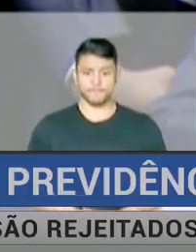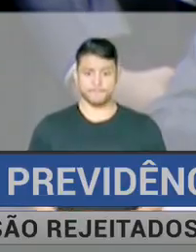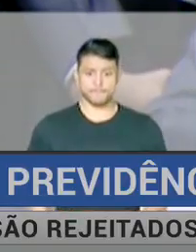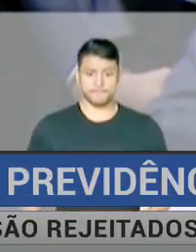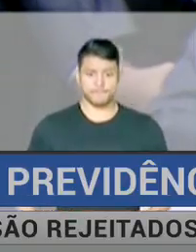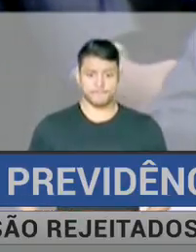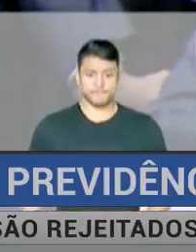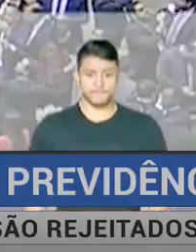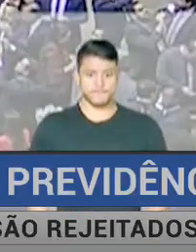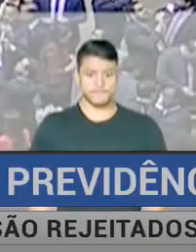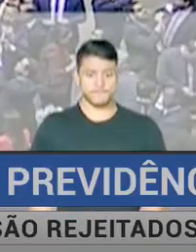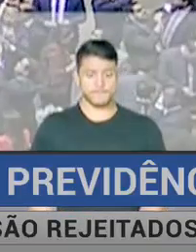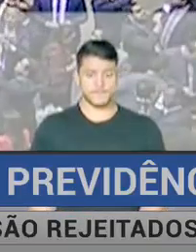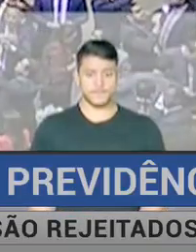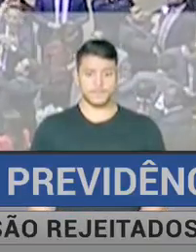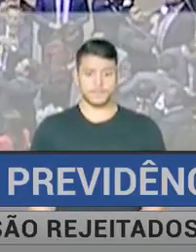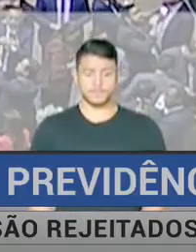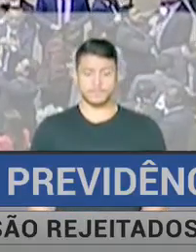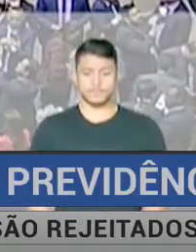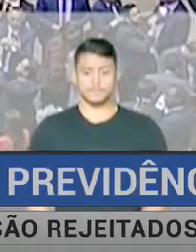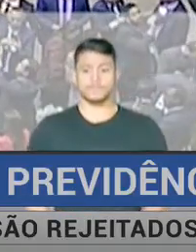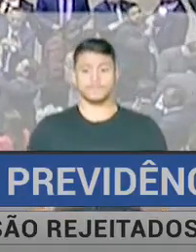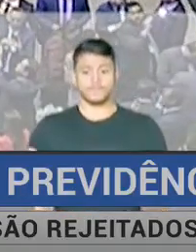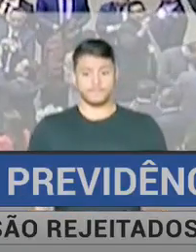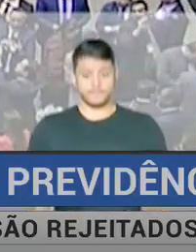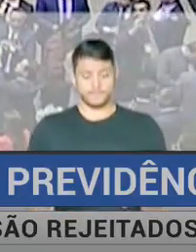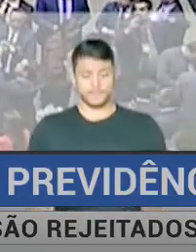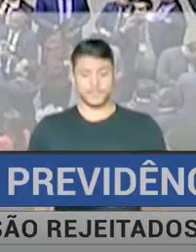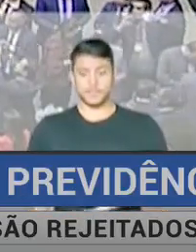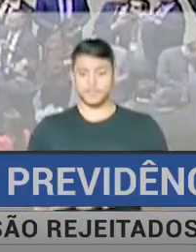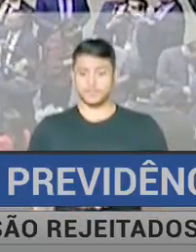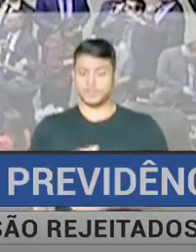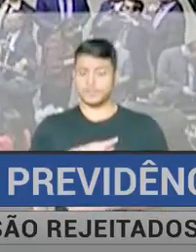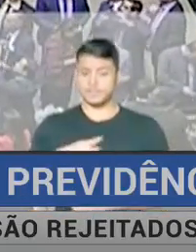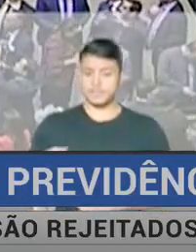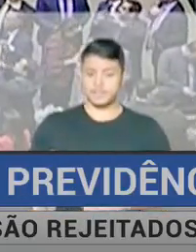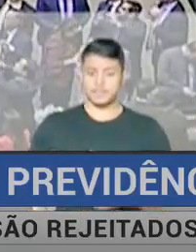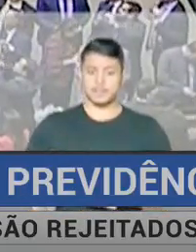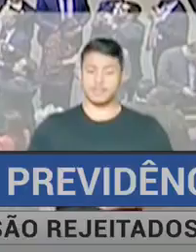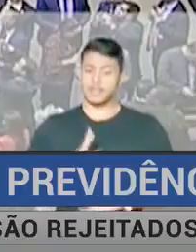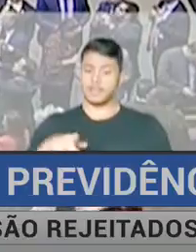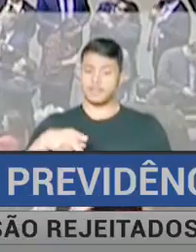por um requerimento, por uma maioria dos presentes. A maioria dos deputados presentes pode